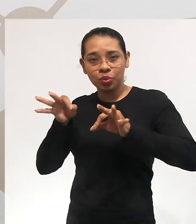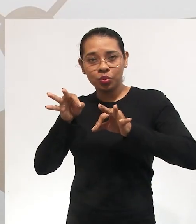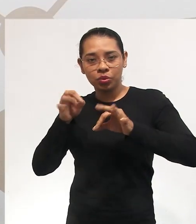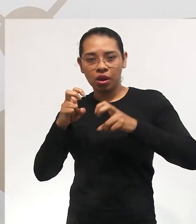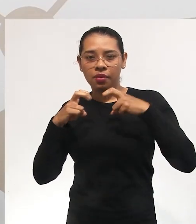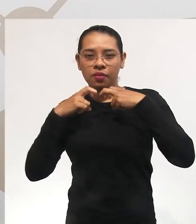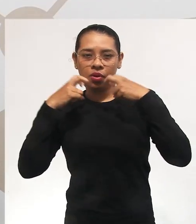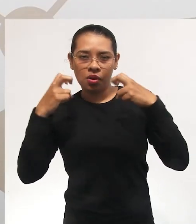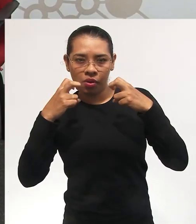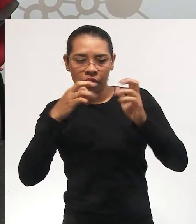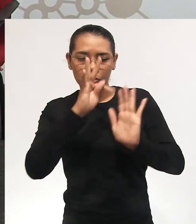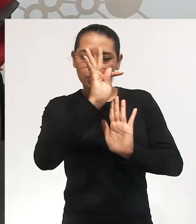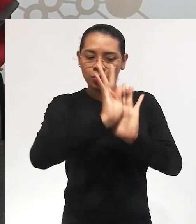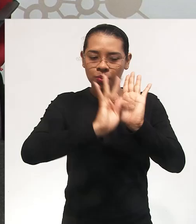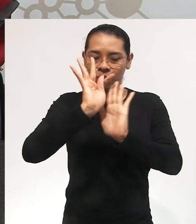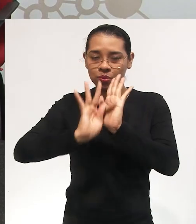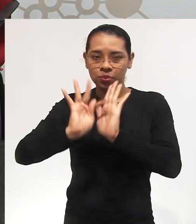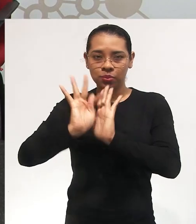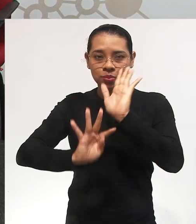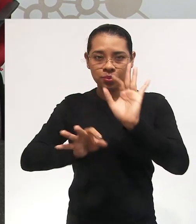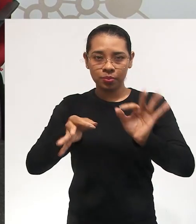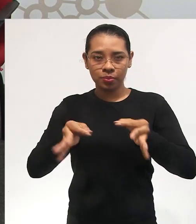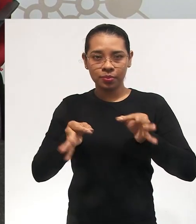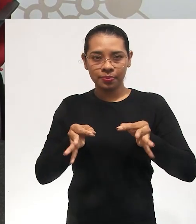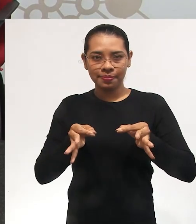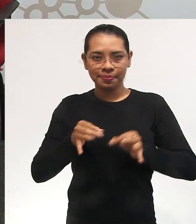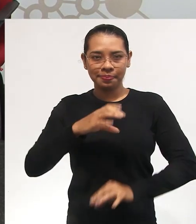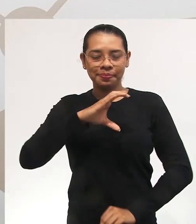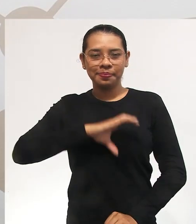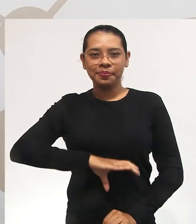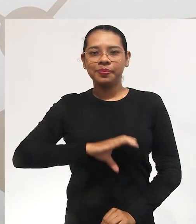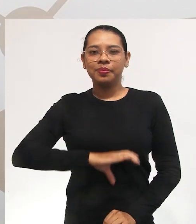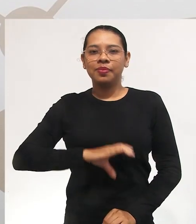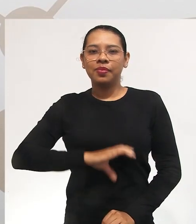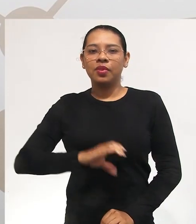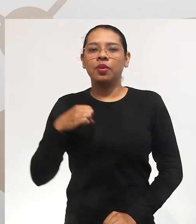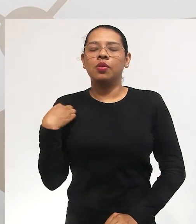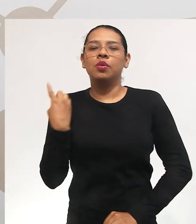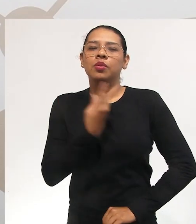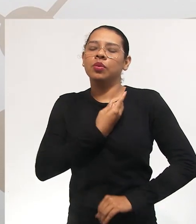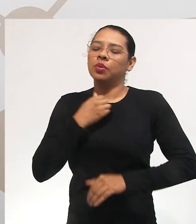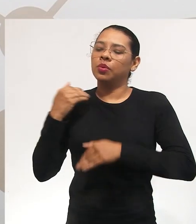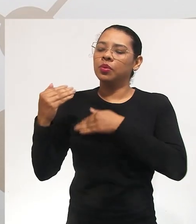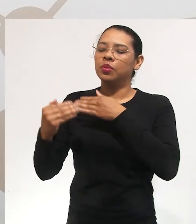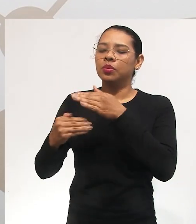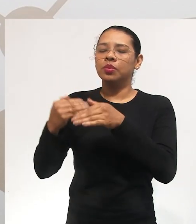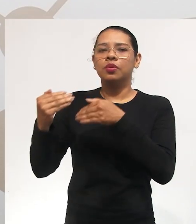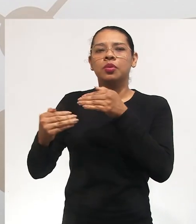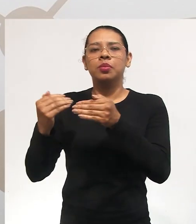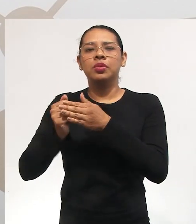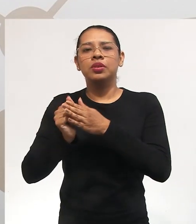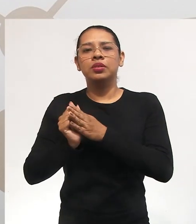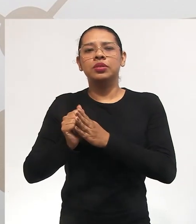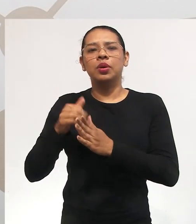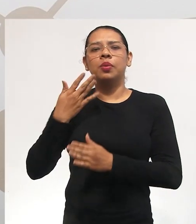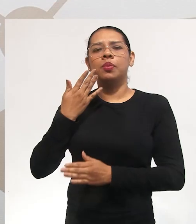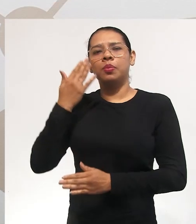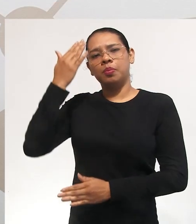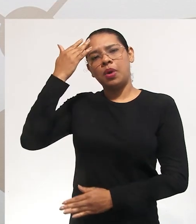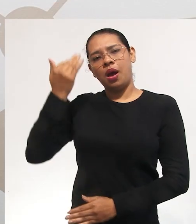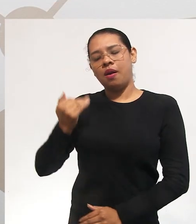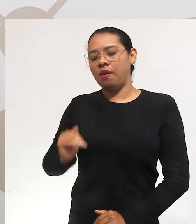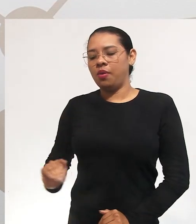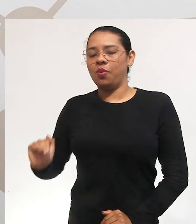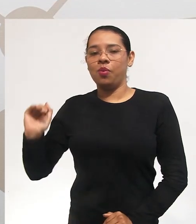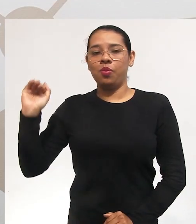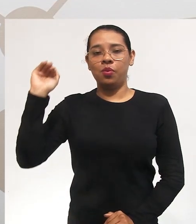texto. Sim. Então, é muito importante a língua portuguesa para a nossa formação enquanto indivíduos, enquanto